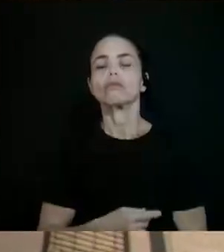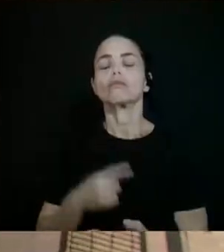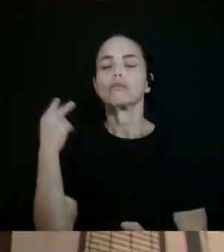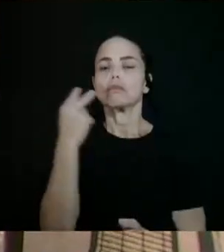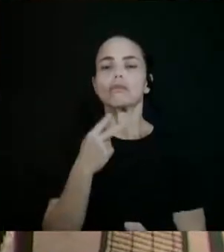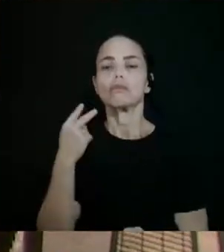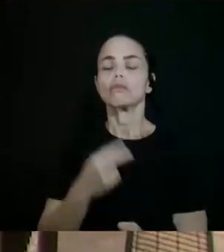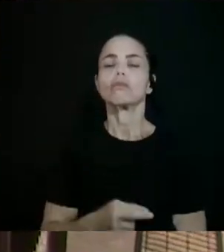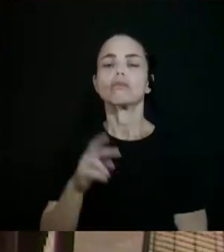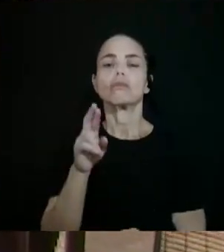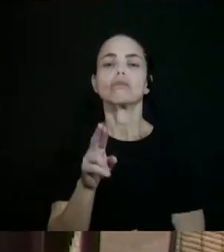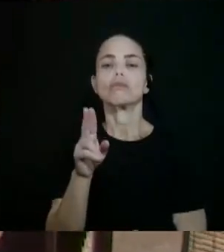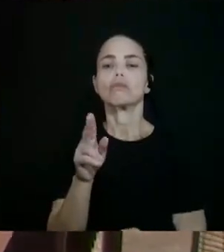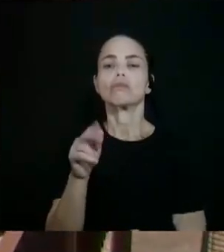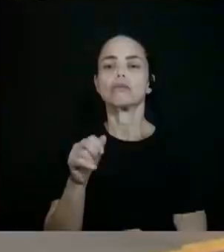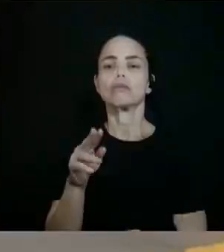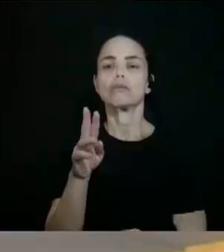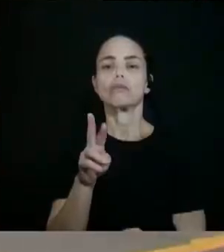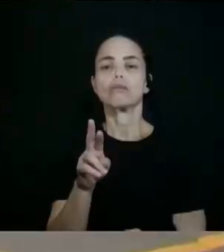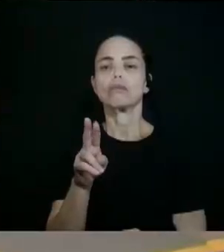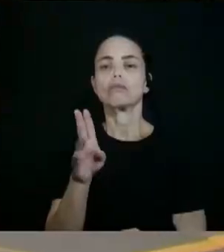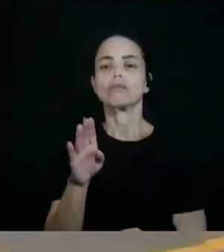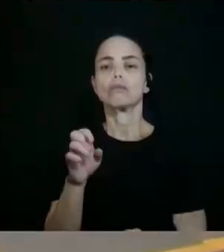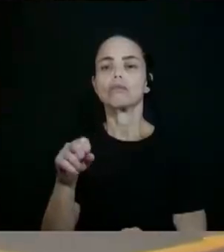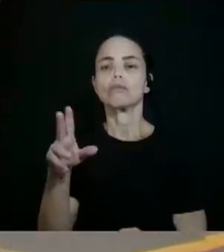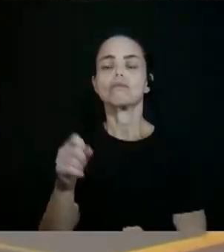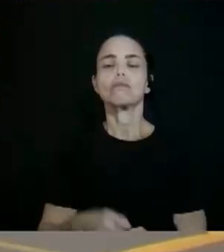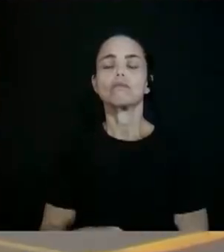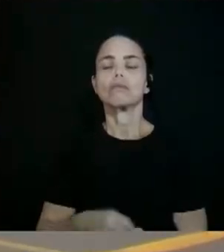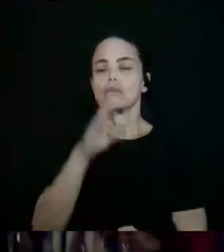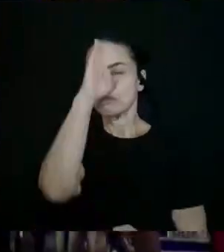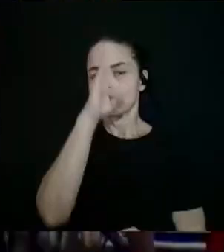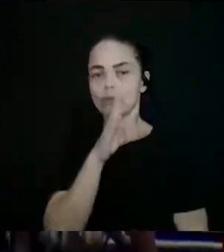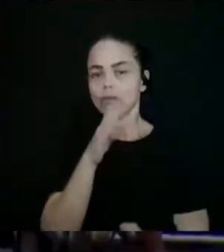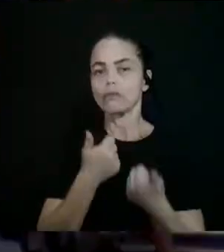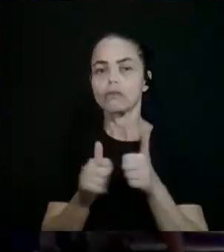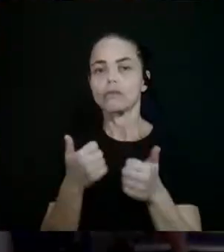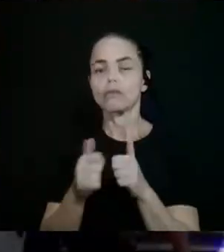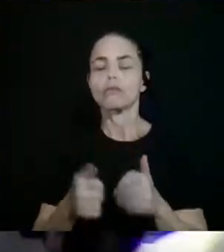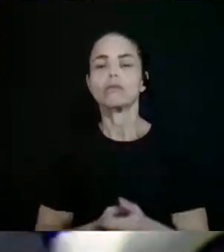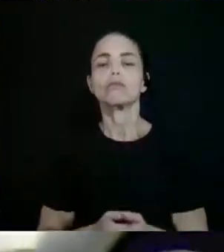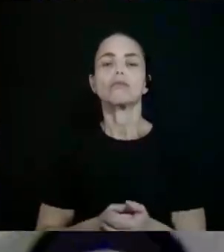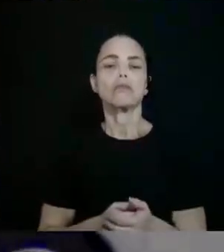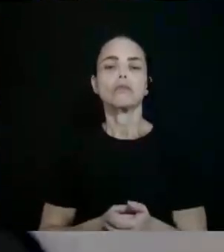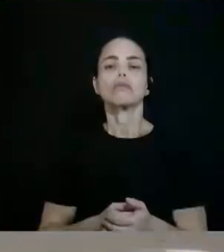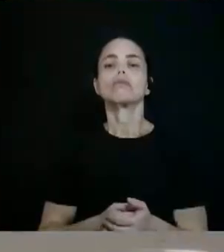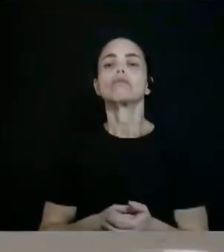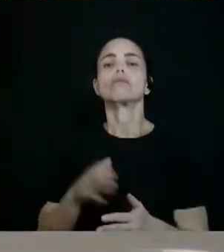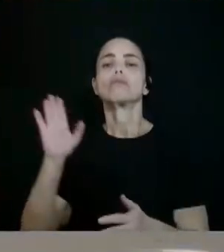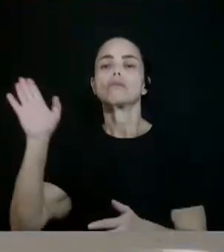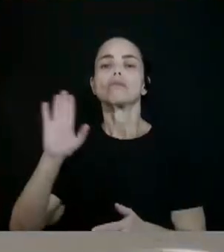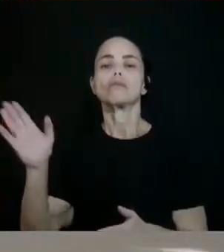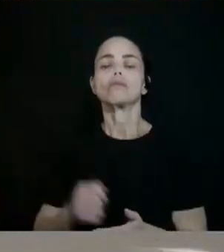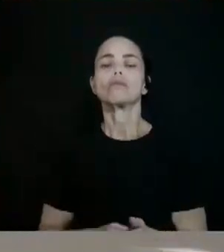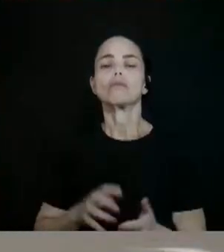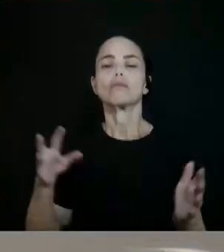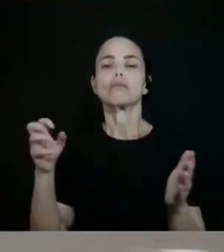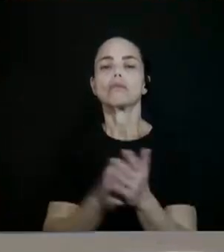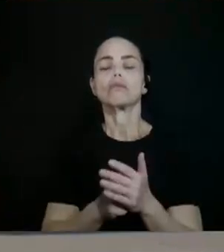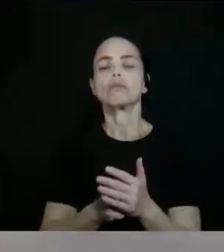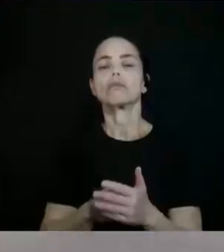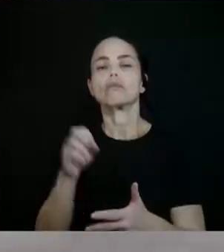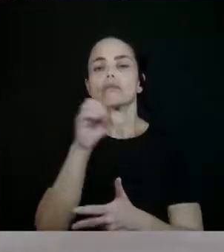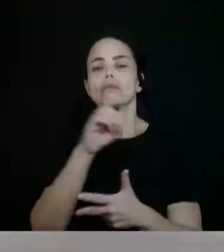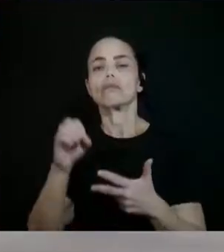Gás. O texto prevê gratuidade no transporte coletivo municipal para candidatos inscritos no Enem, o